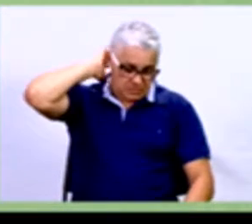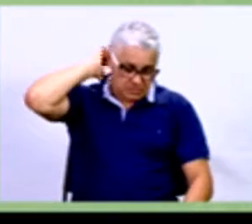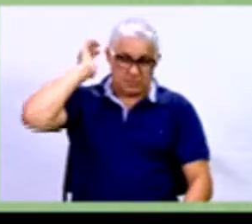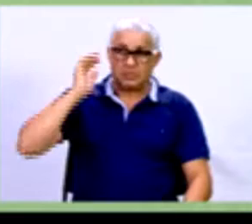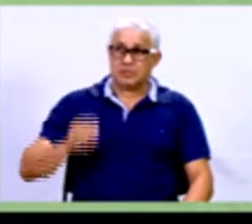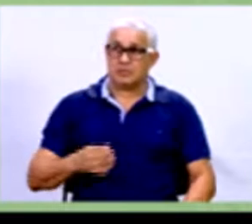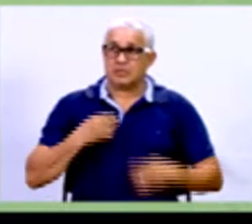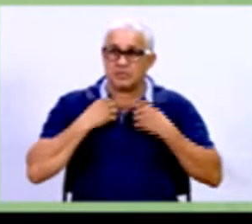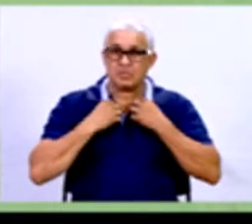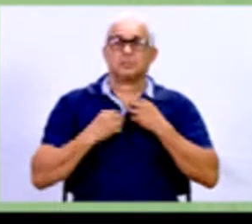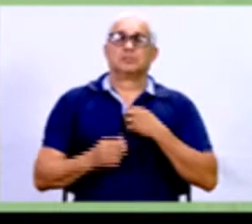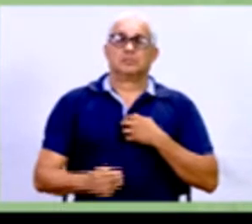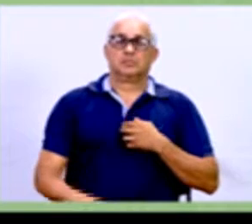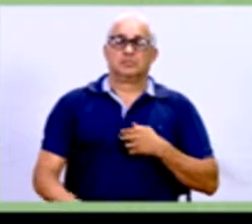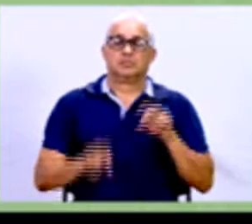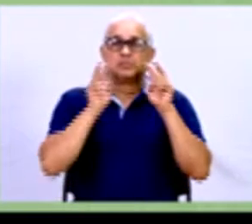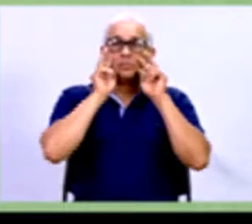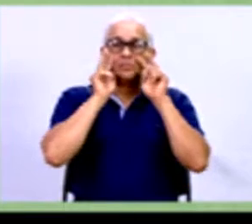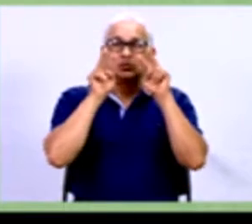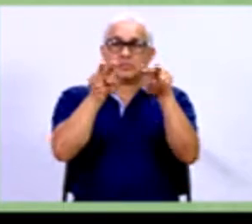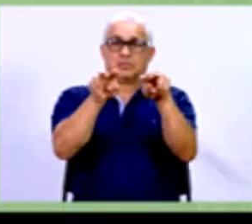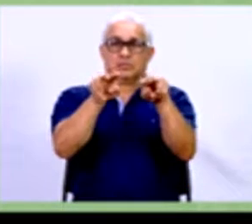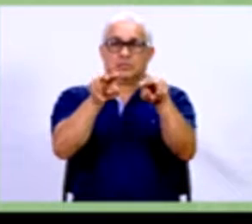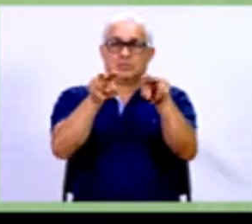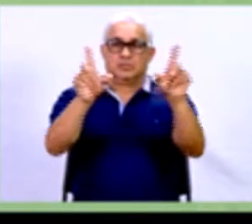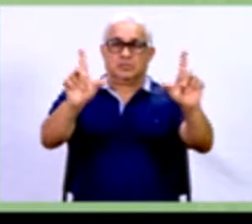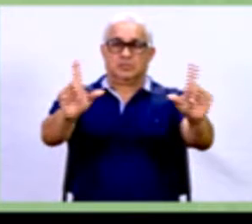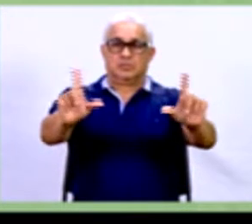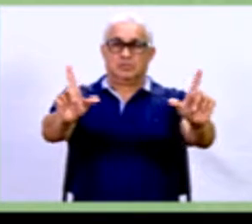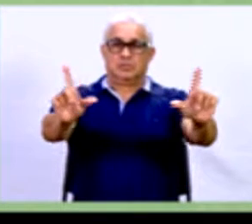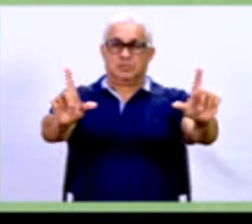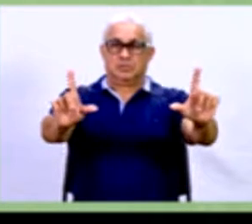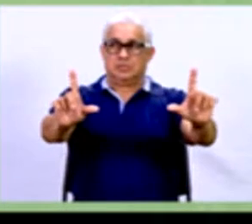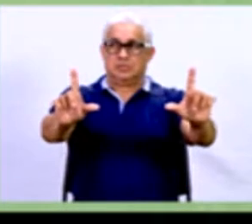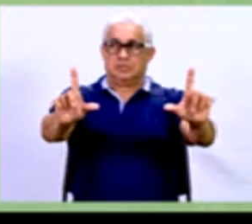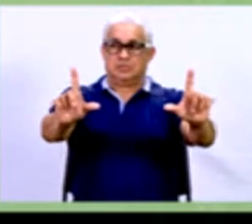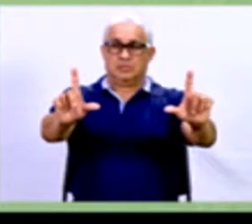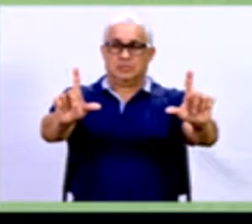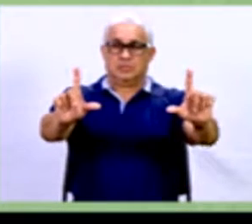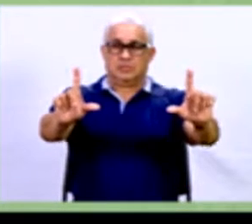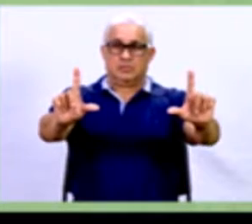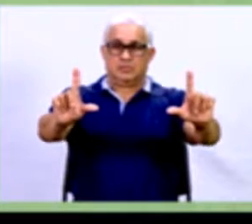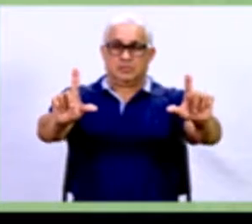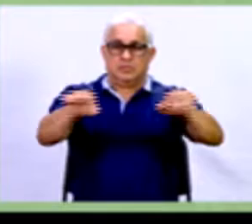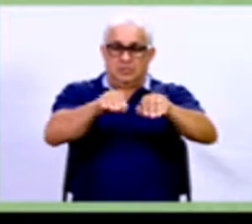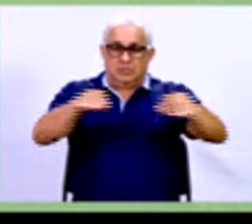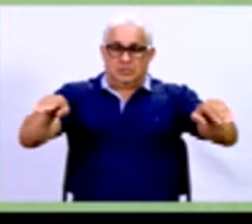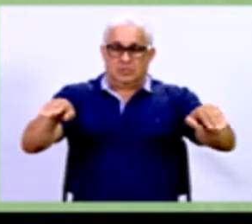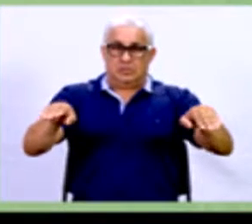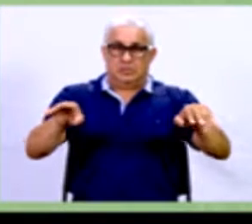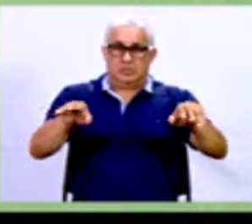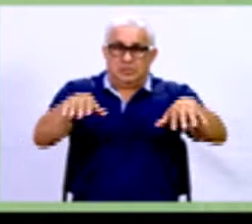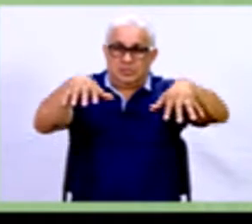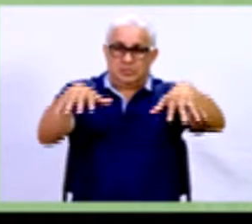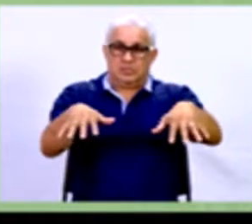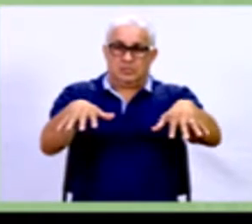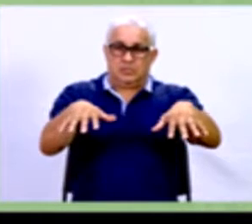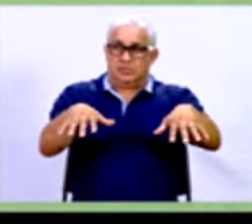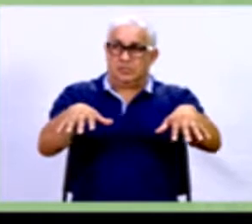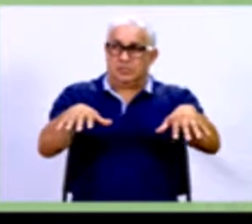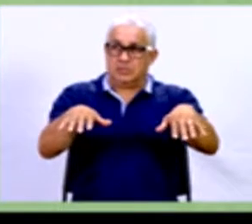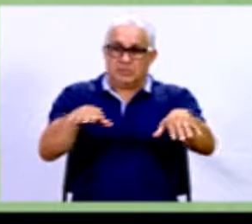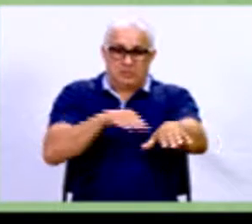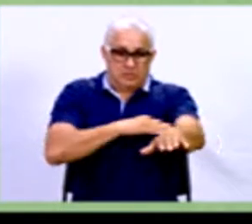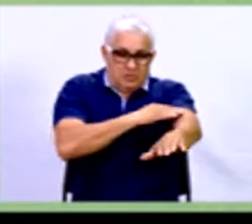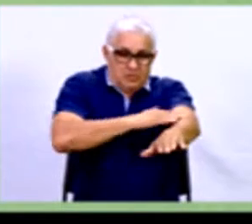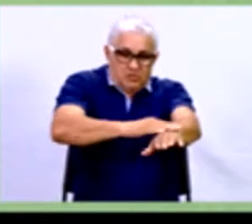profissional está levantada, o olhar está em frente ao monitor, né? O monitor também está à altura dos olhos e braços, as mãos